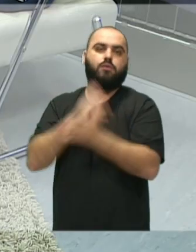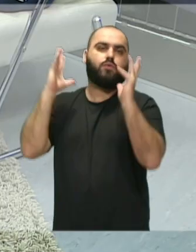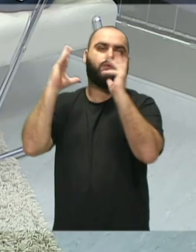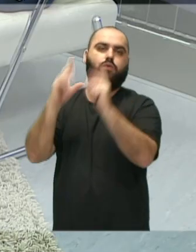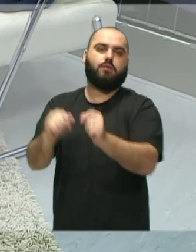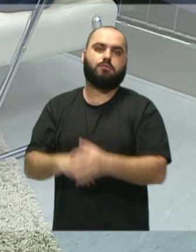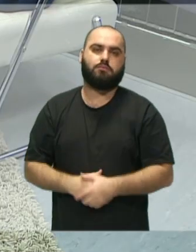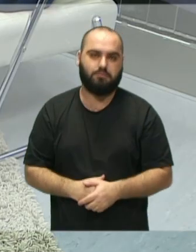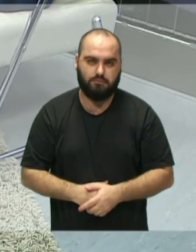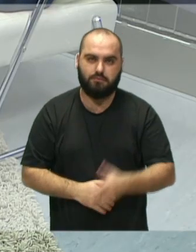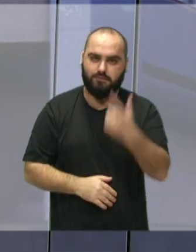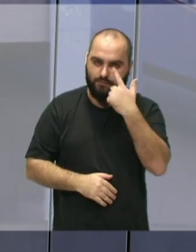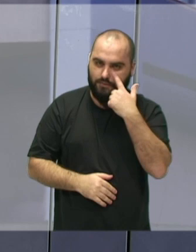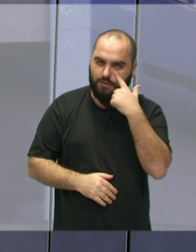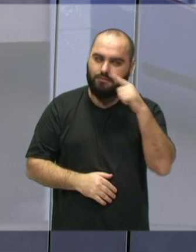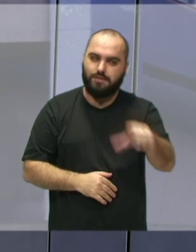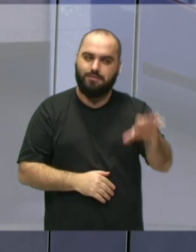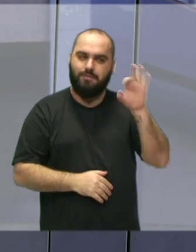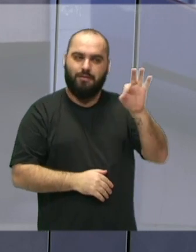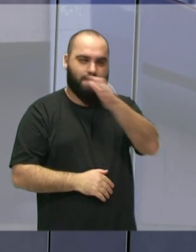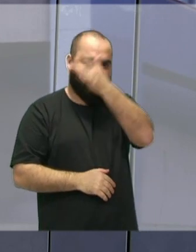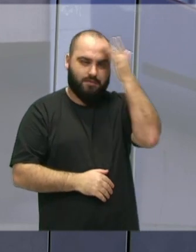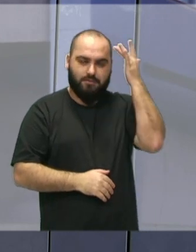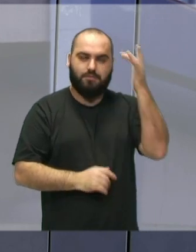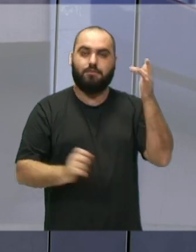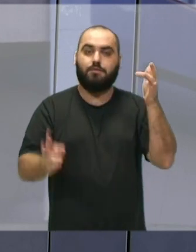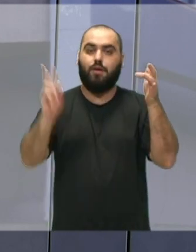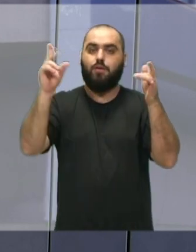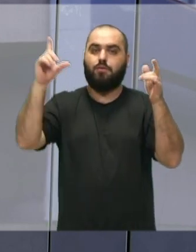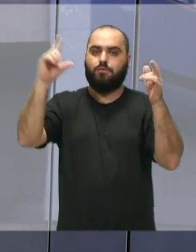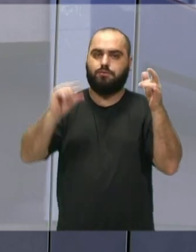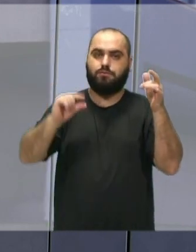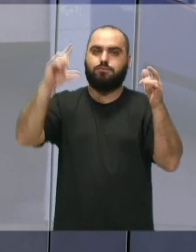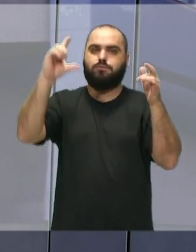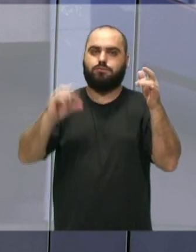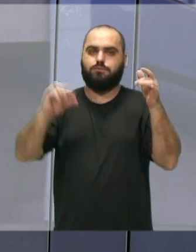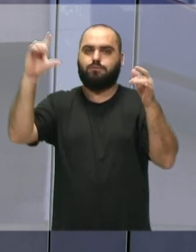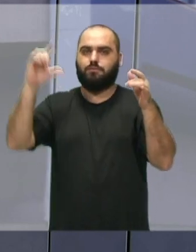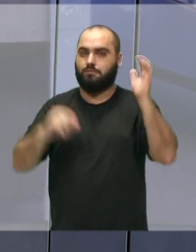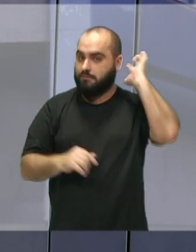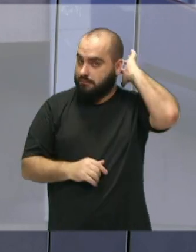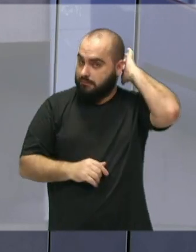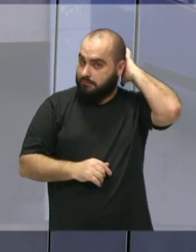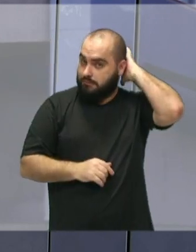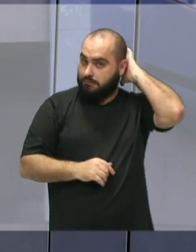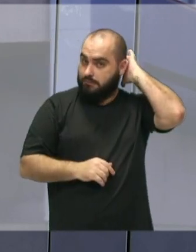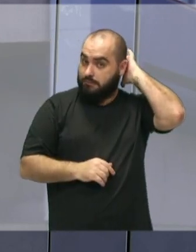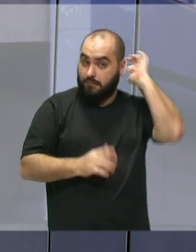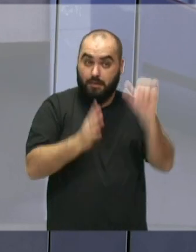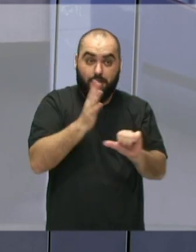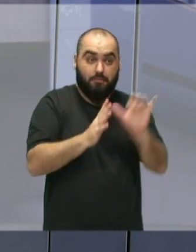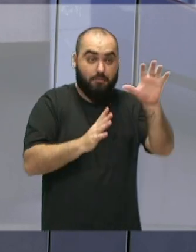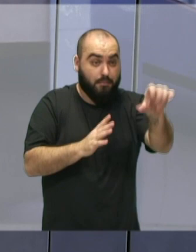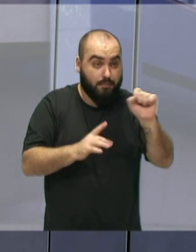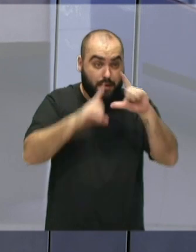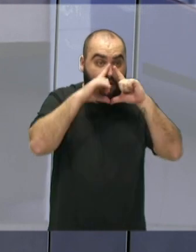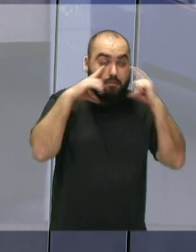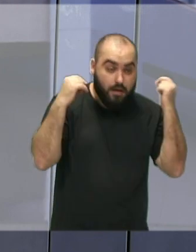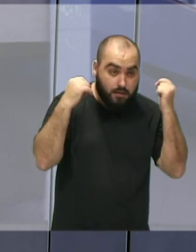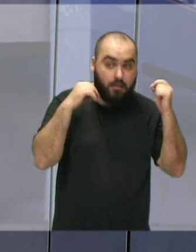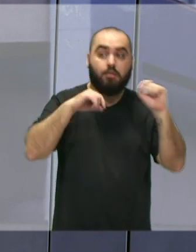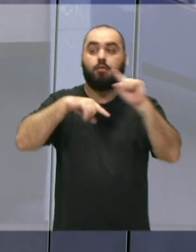encontramos direcionamento, nós encontramos aumento de preço, nós encontramos eles primeiro pegar a máscara, receber a máscara,